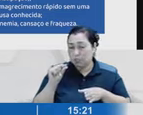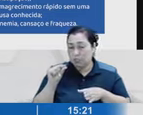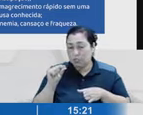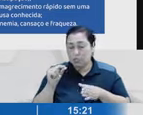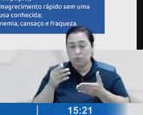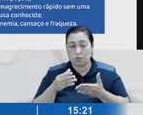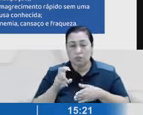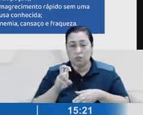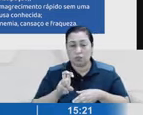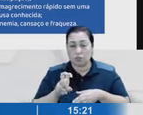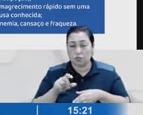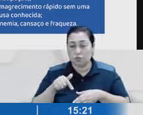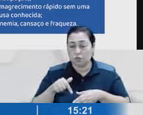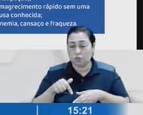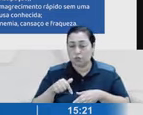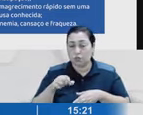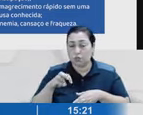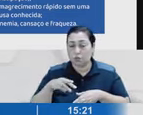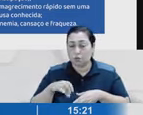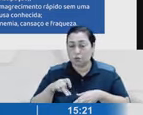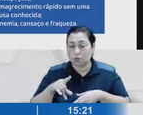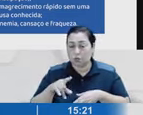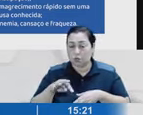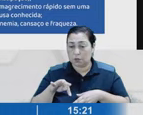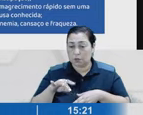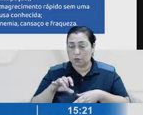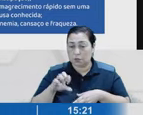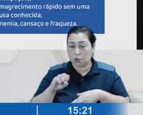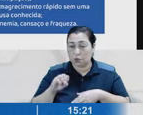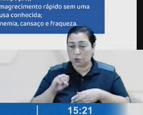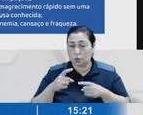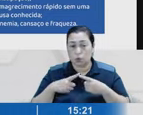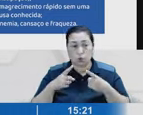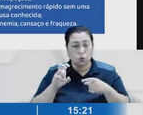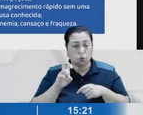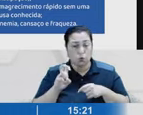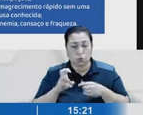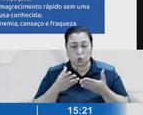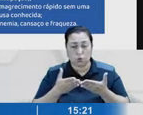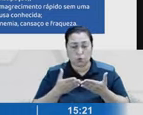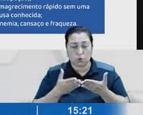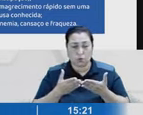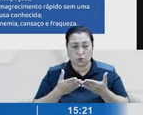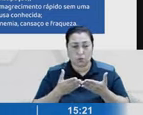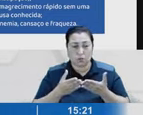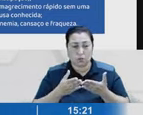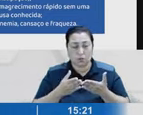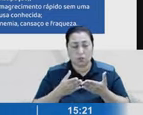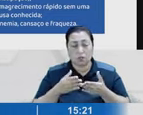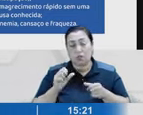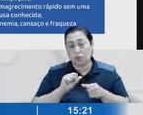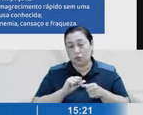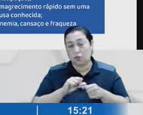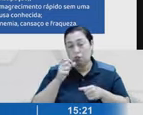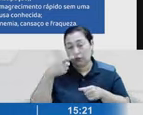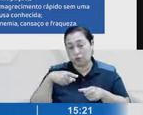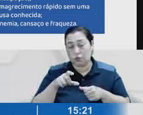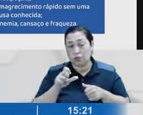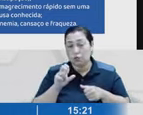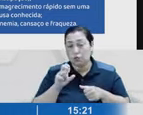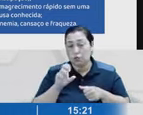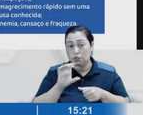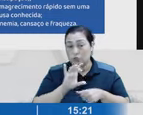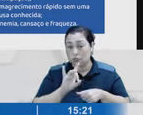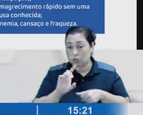até 5, 7 milímetros adenomatoso, no máximo 5 pólipos, a gente repete aí a cada 5